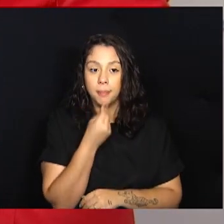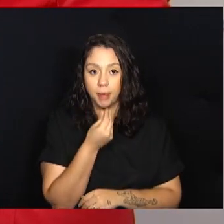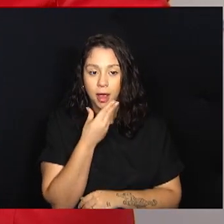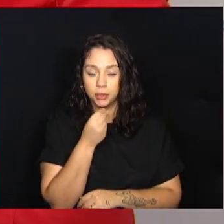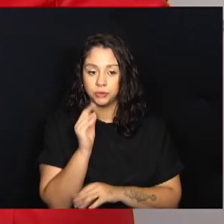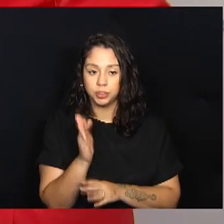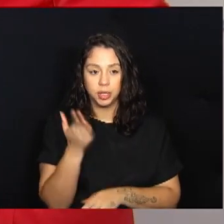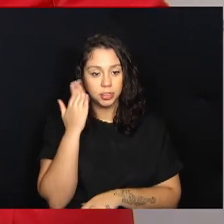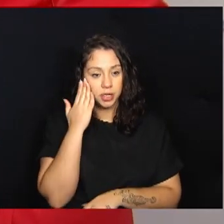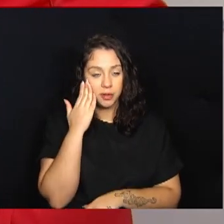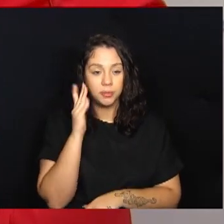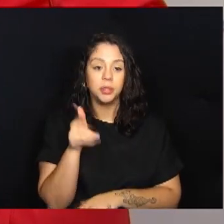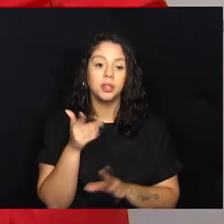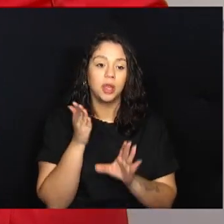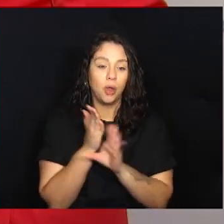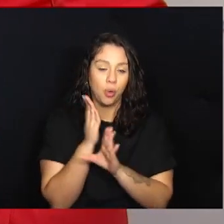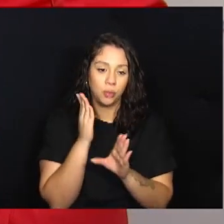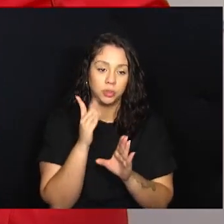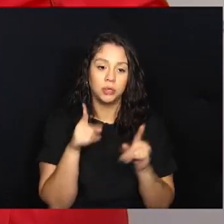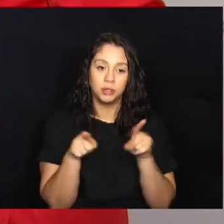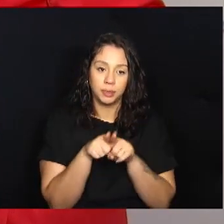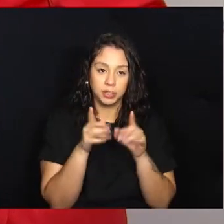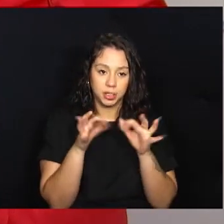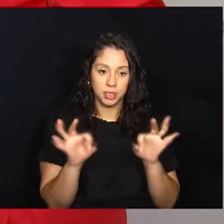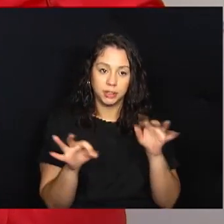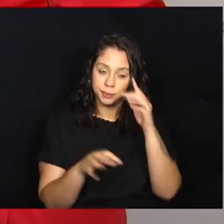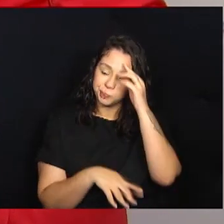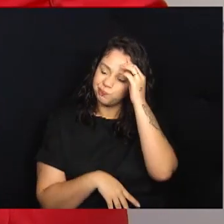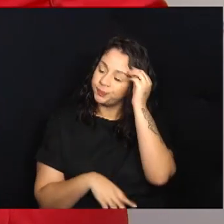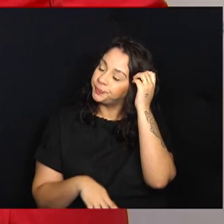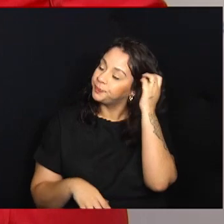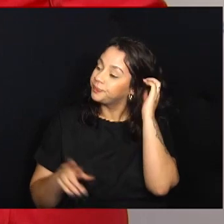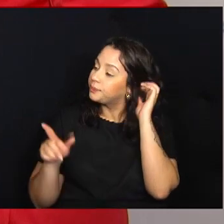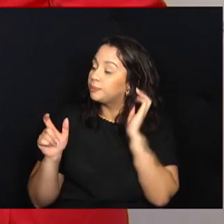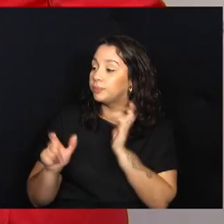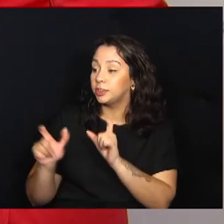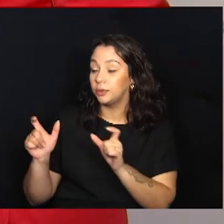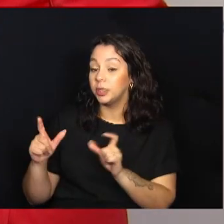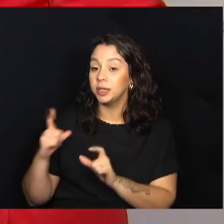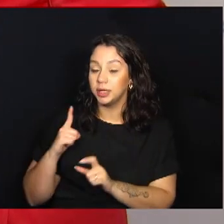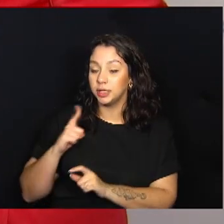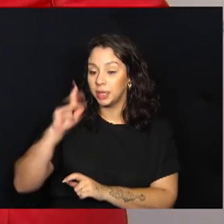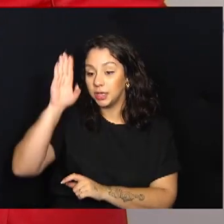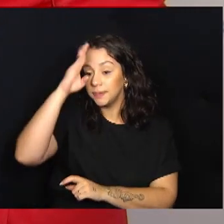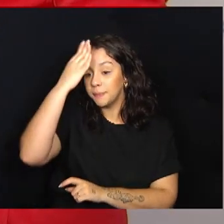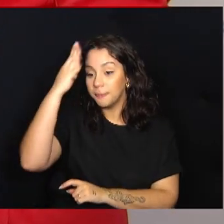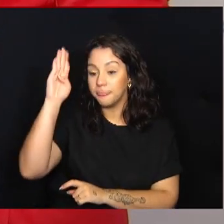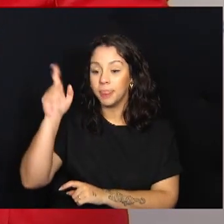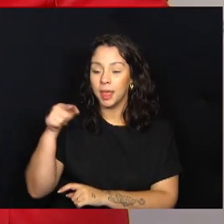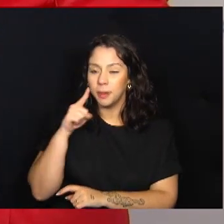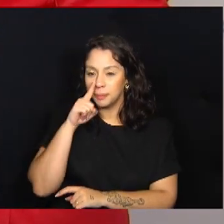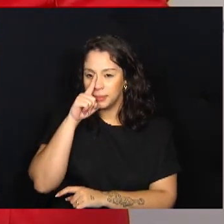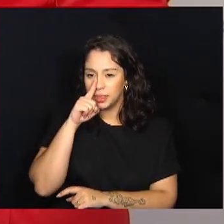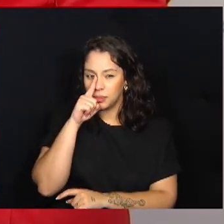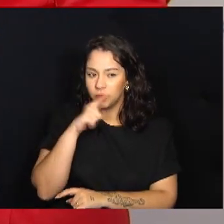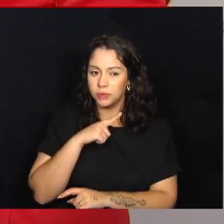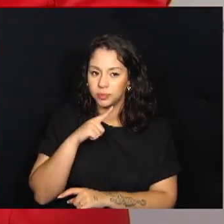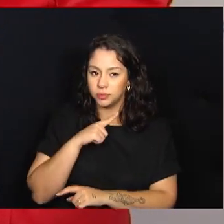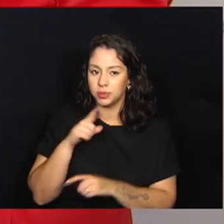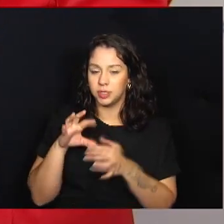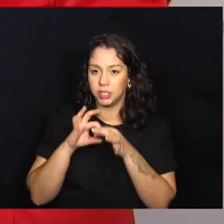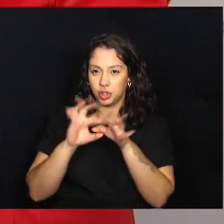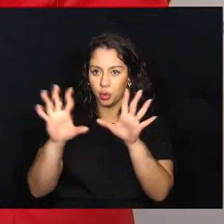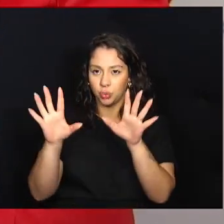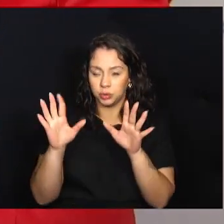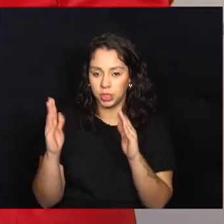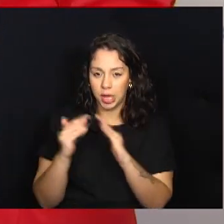macho, então isso a gente já tem a certeza. Para quem cria calopsita, é perigoso deixar ela solta em casa? Sim, a